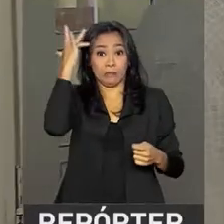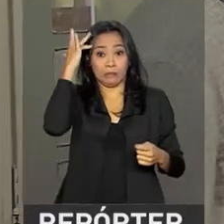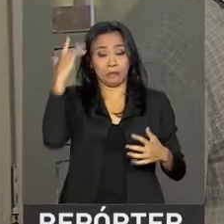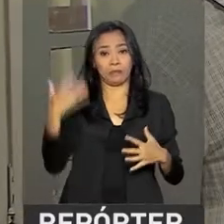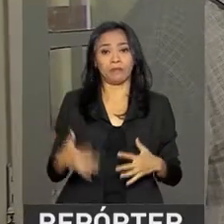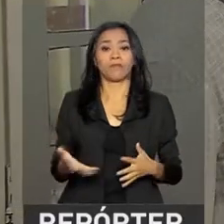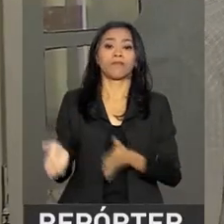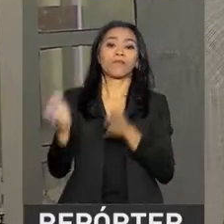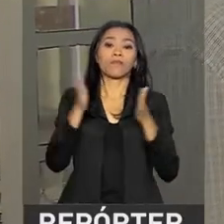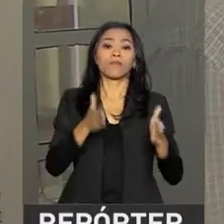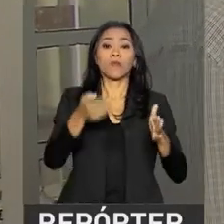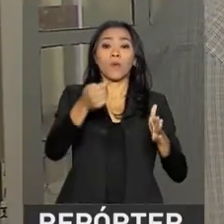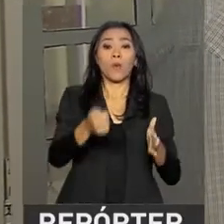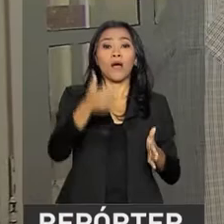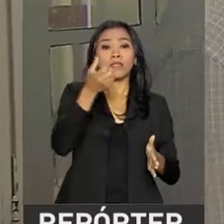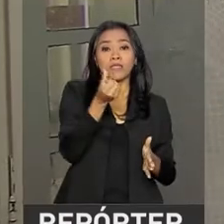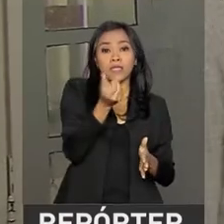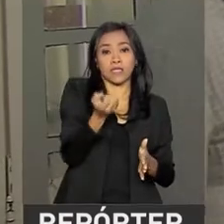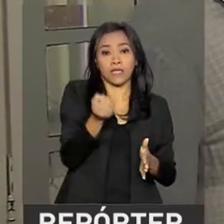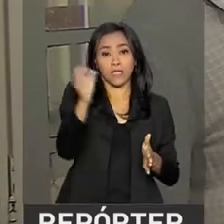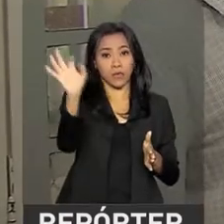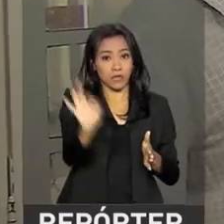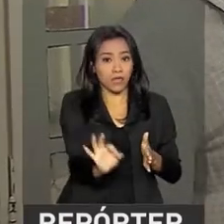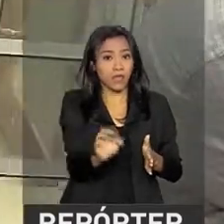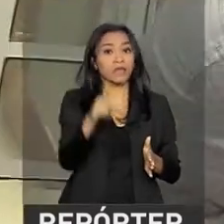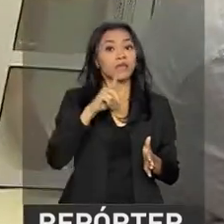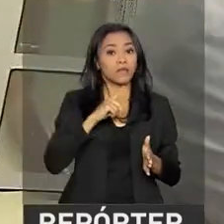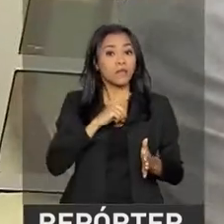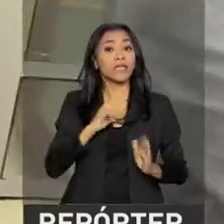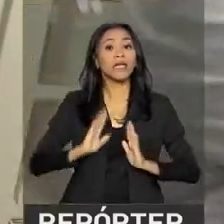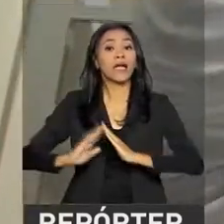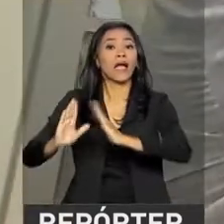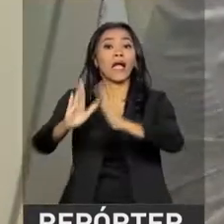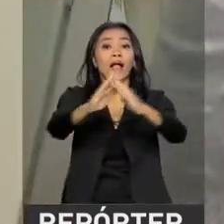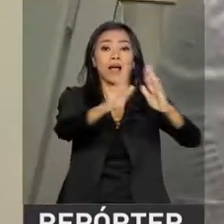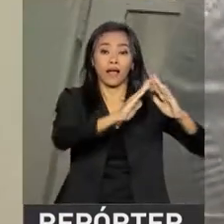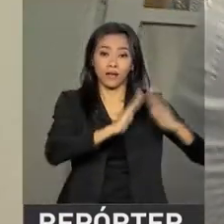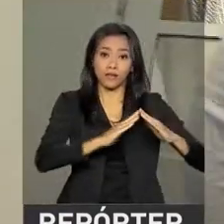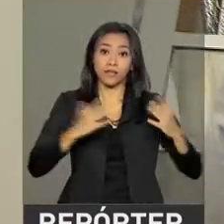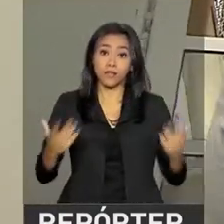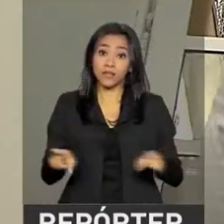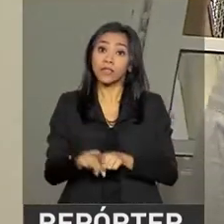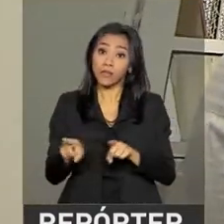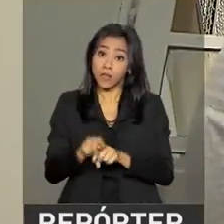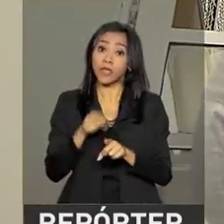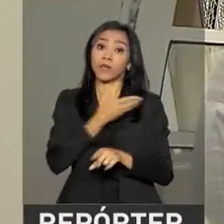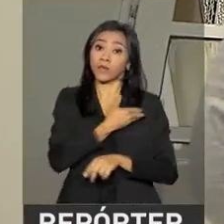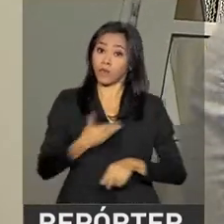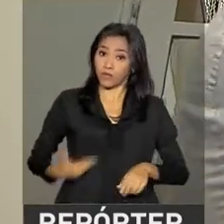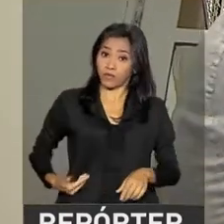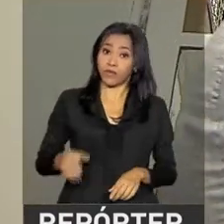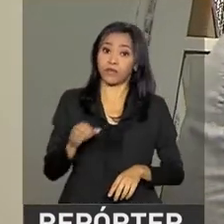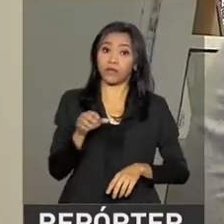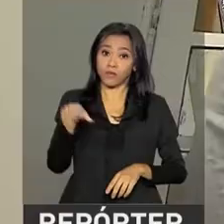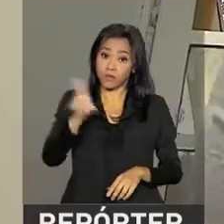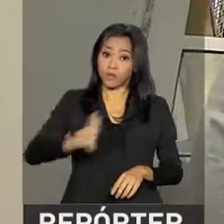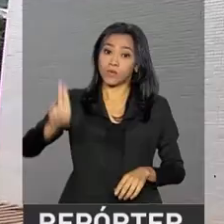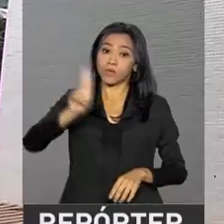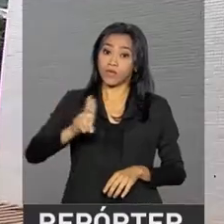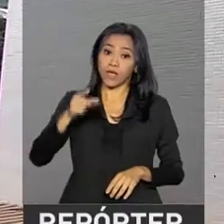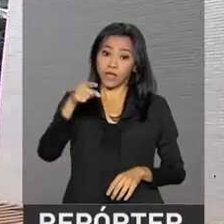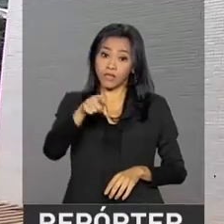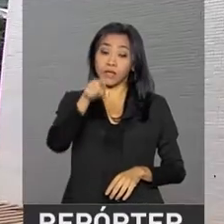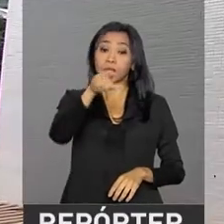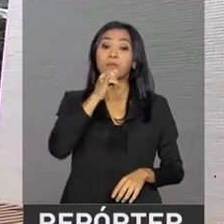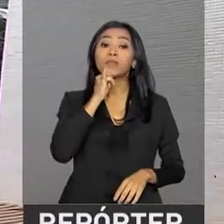60% dessas conexões no brasil estão em residências e o governo também aderiu à prática de consumo consciente um exemplo